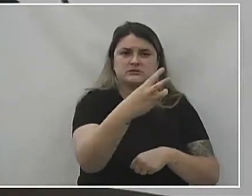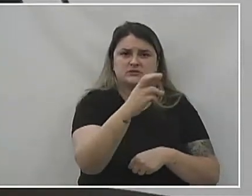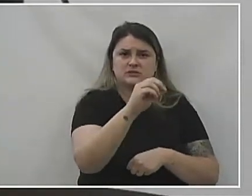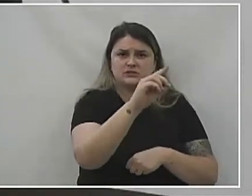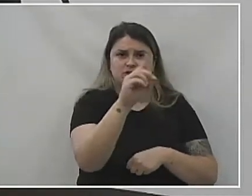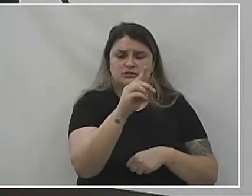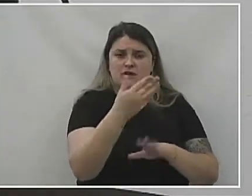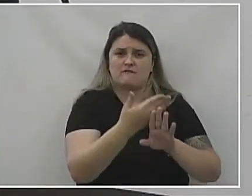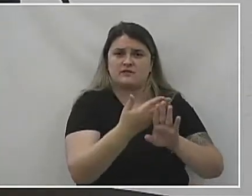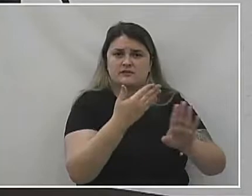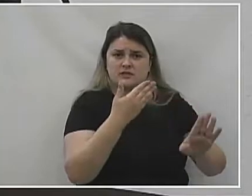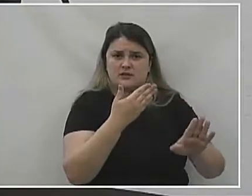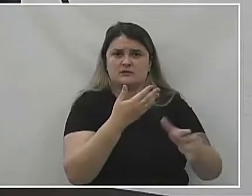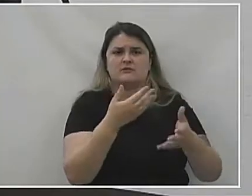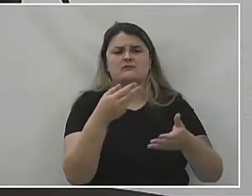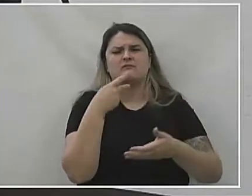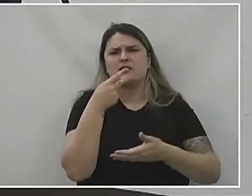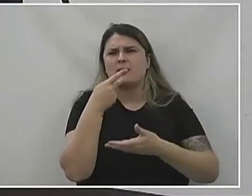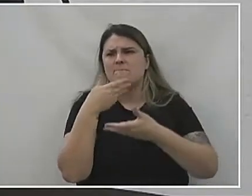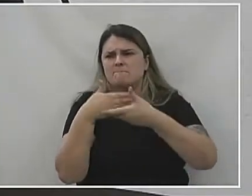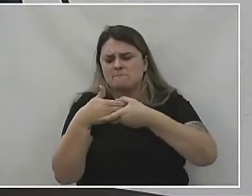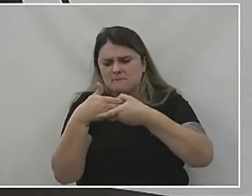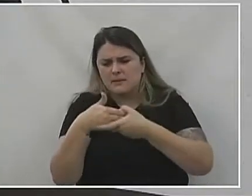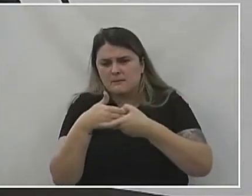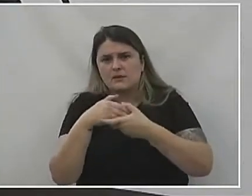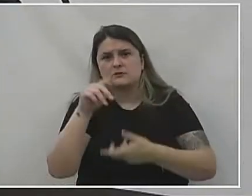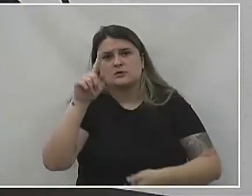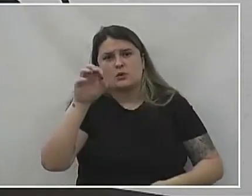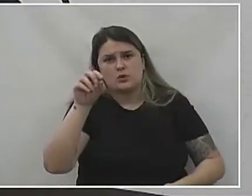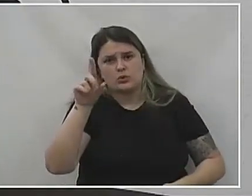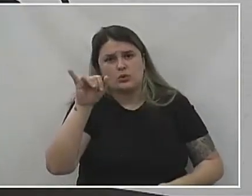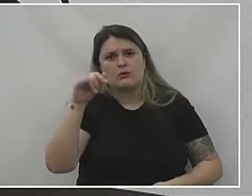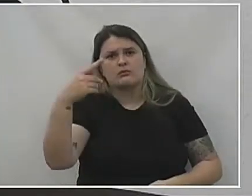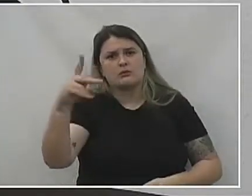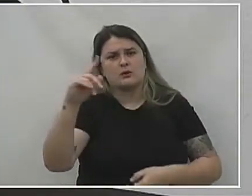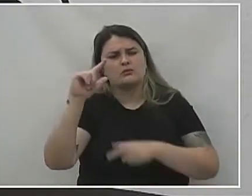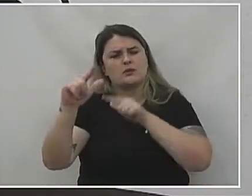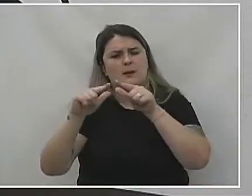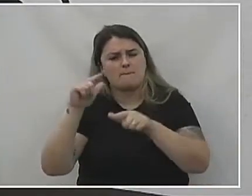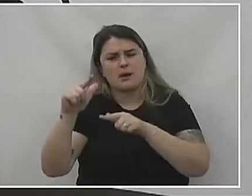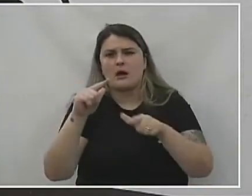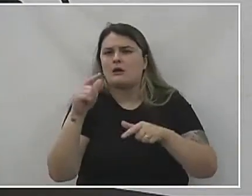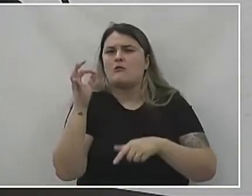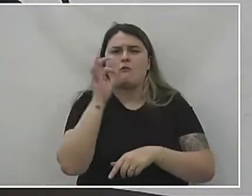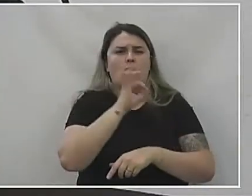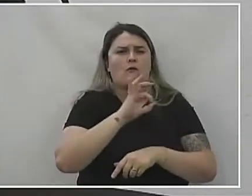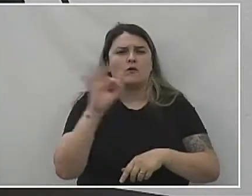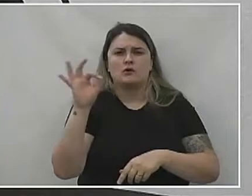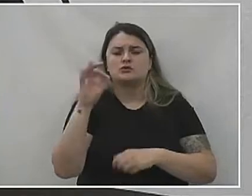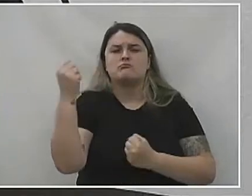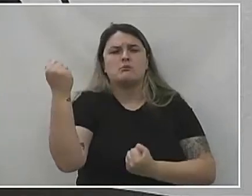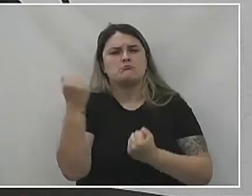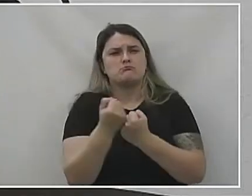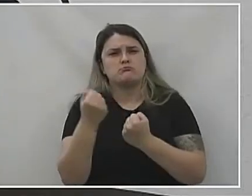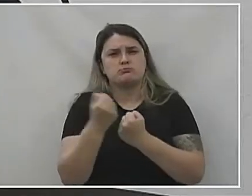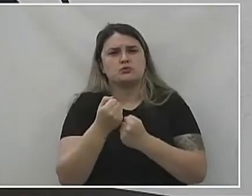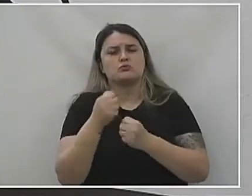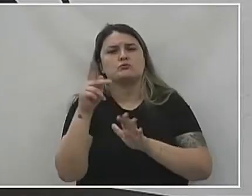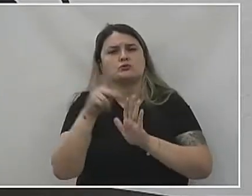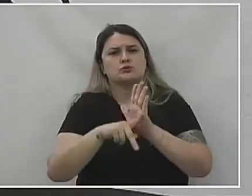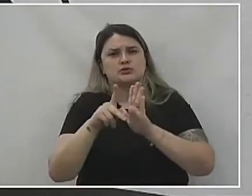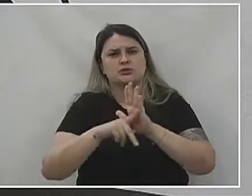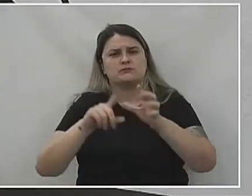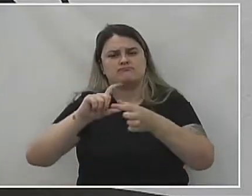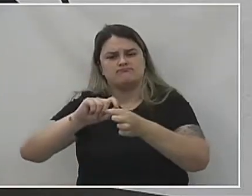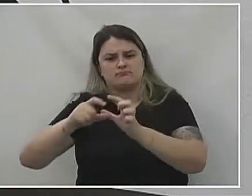Motivos particulares desde já dá parabéns também Godoy pelo trabalho que você faz aí pessoal do paraolímpico sei que você tirou alguns dias aí para